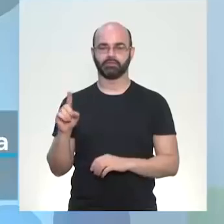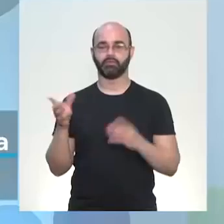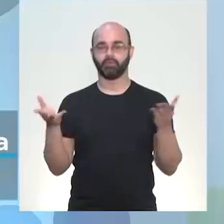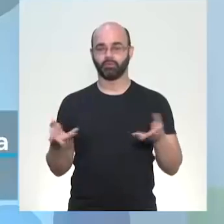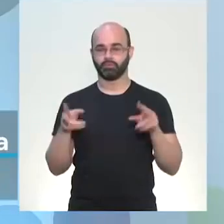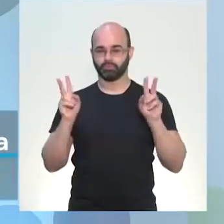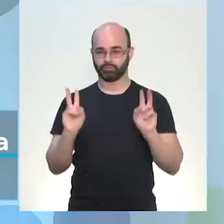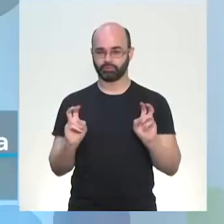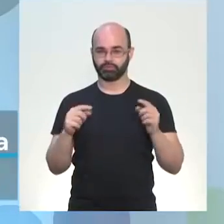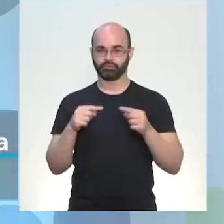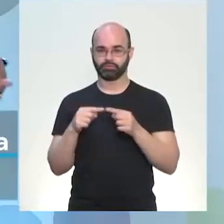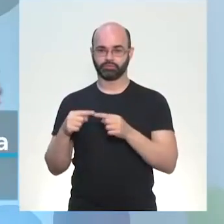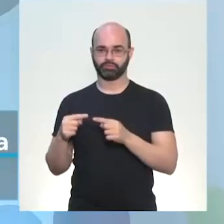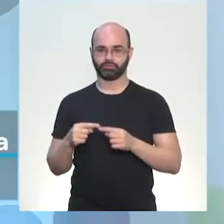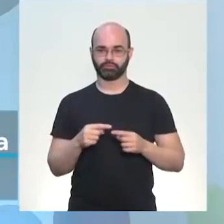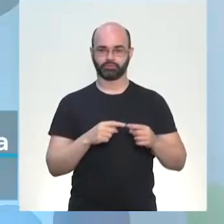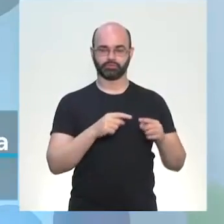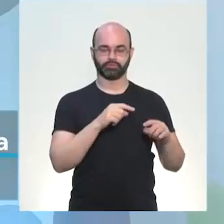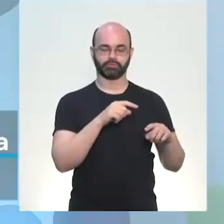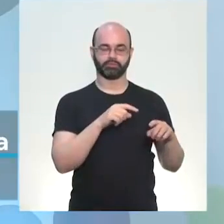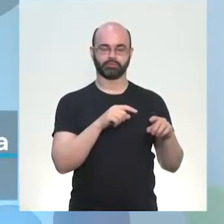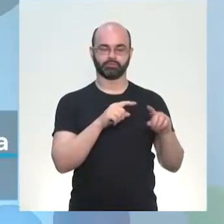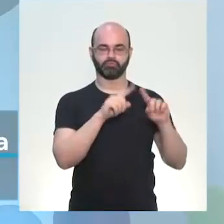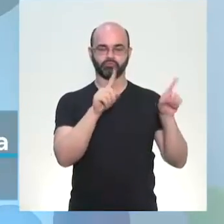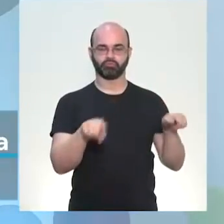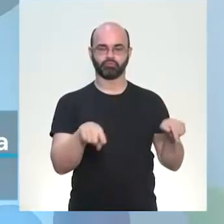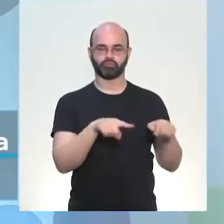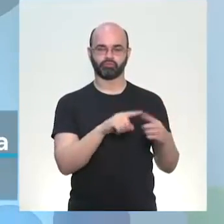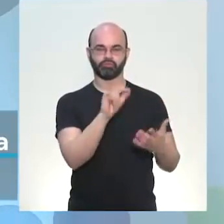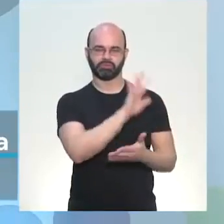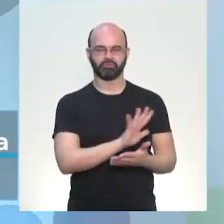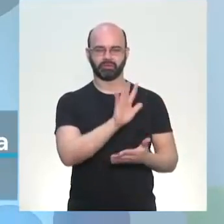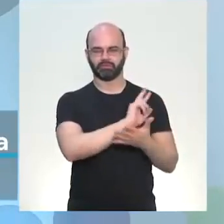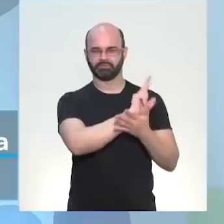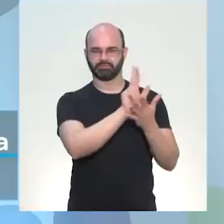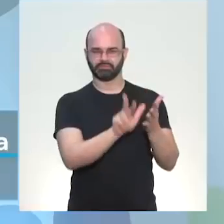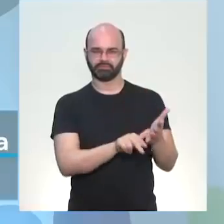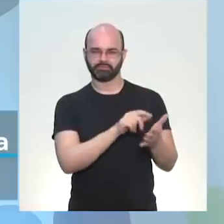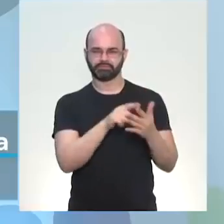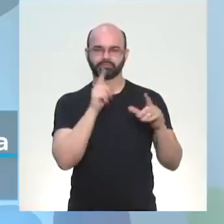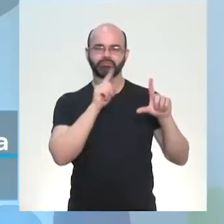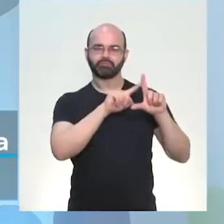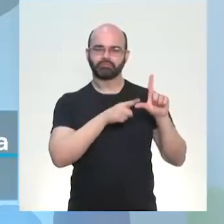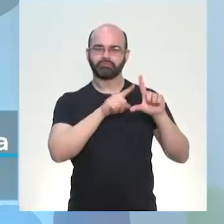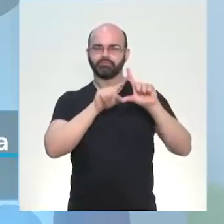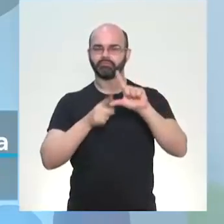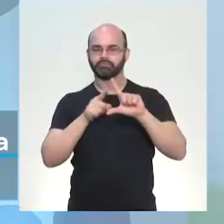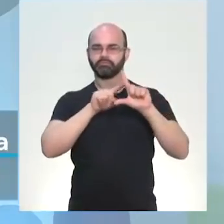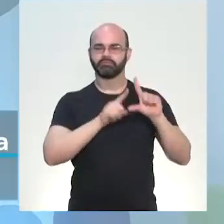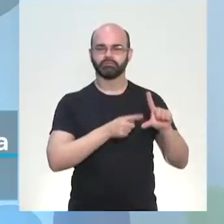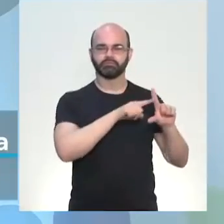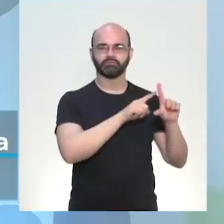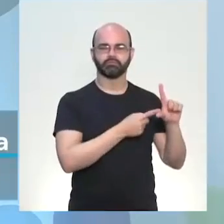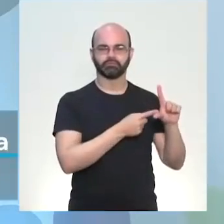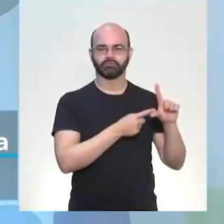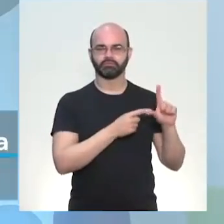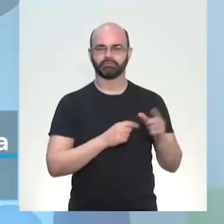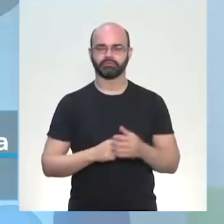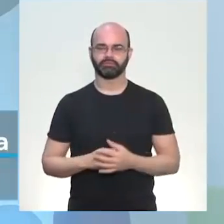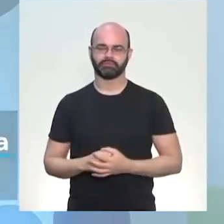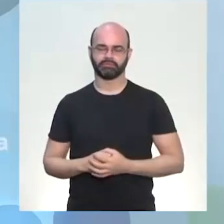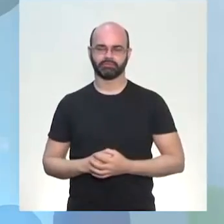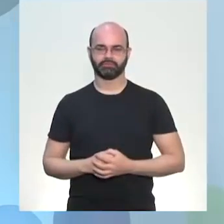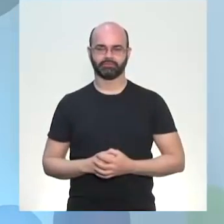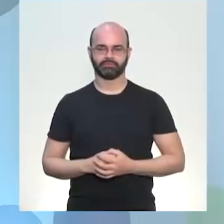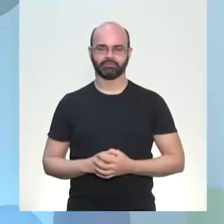algumas figuras, né, quanto aos ângulos, né, Sim, muito observar bom. essa ideia ao longo dessa aula. Então, só para não perder aí, para